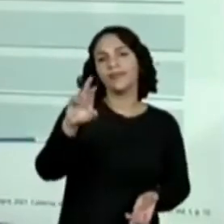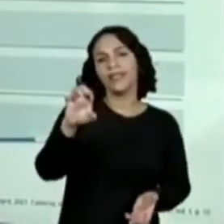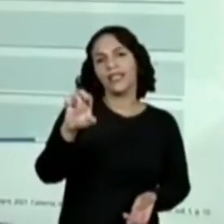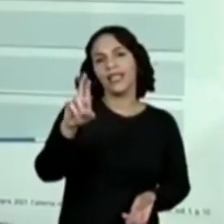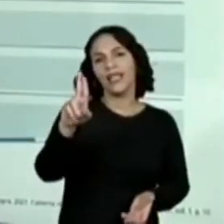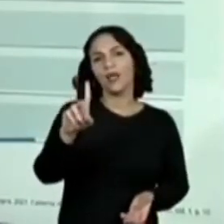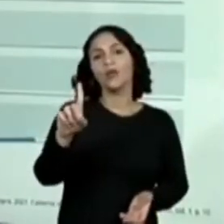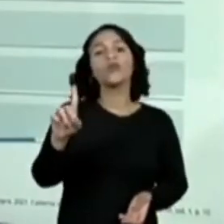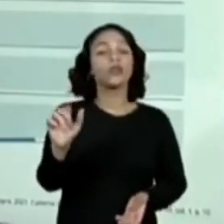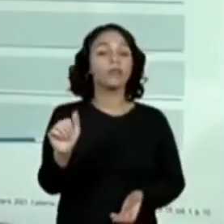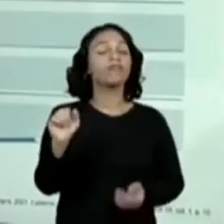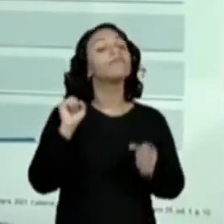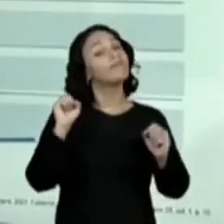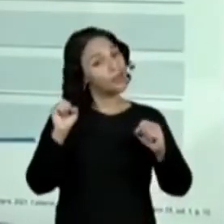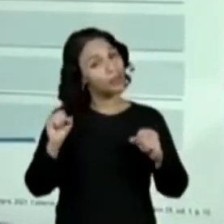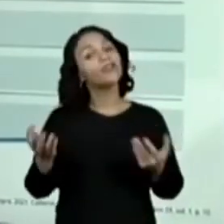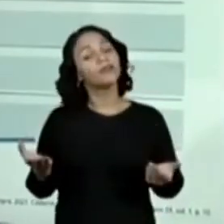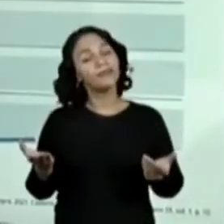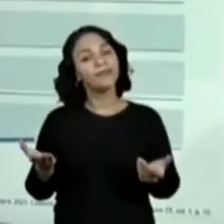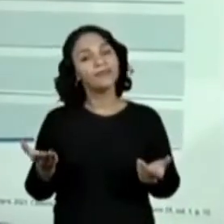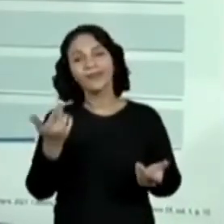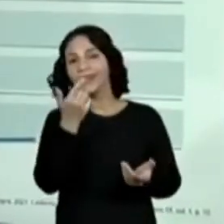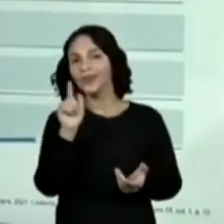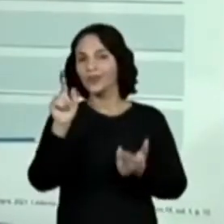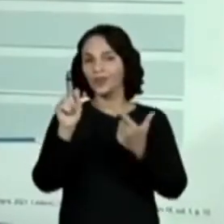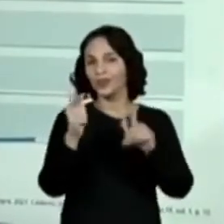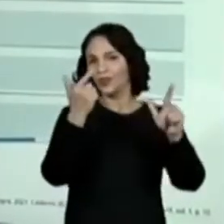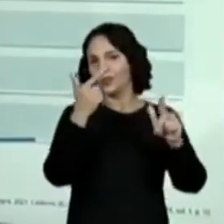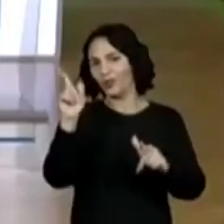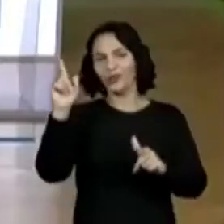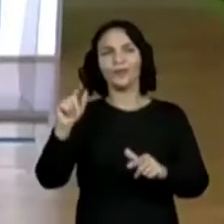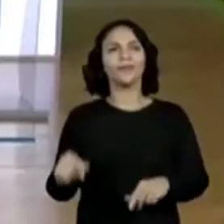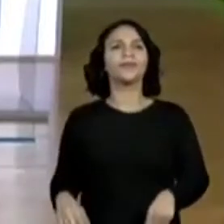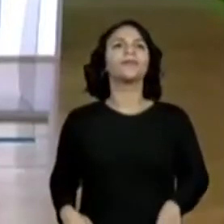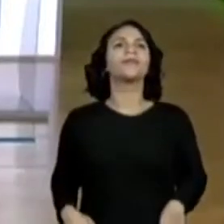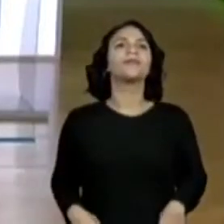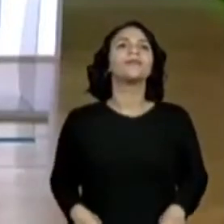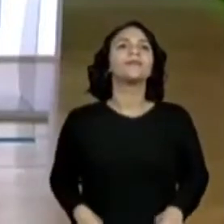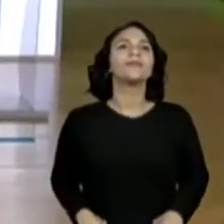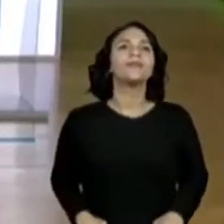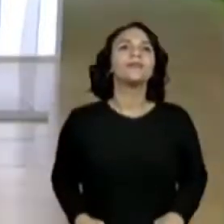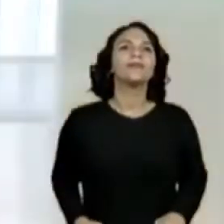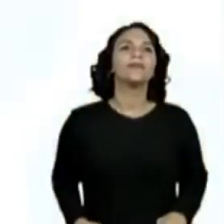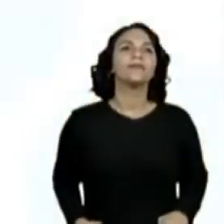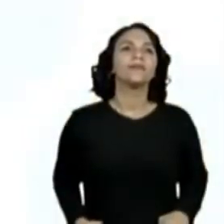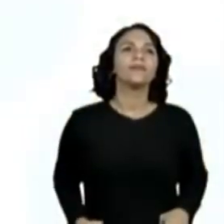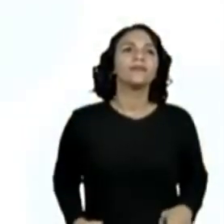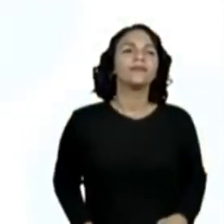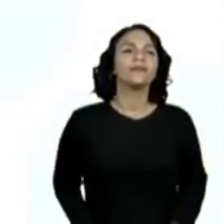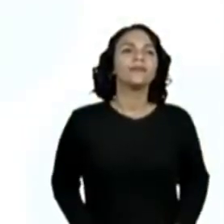Eu posso me apoiar nessas outras escritas. Então, fita crepe.